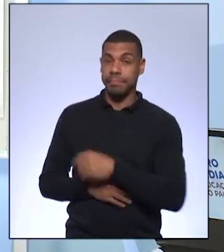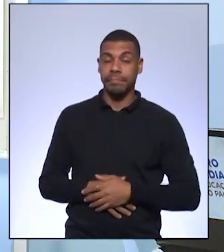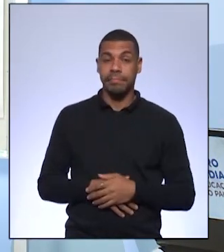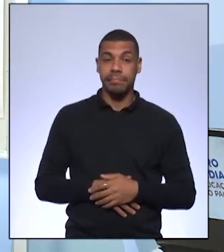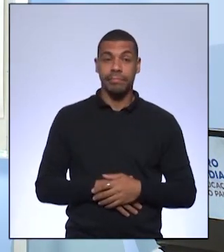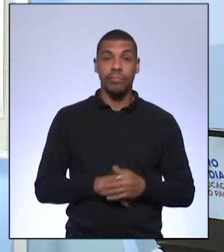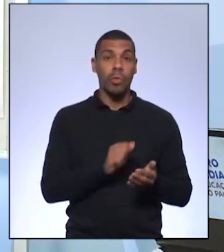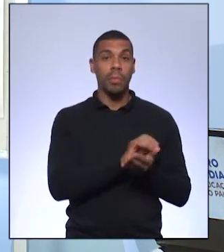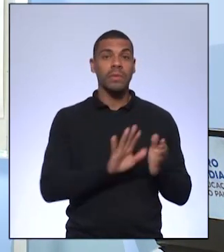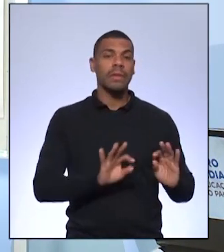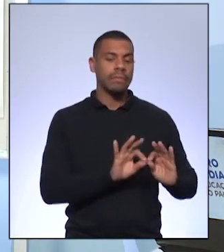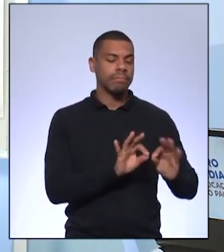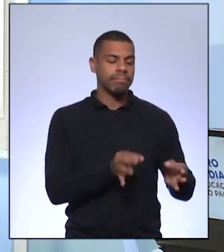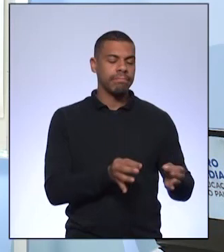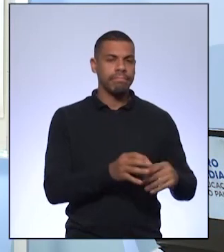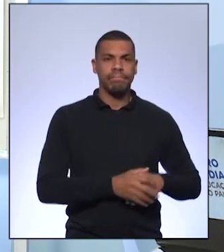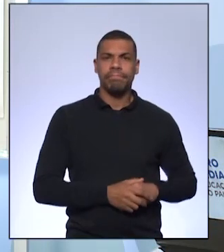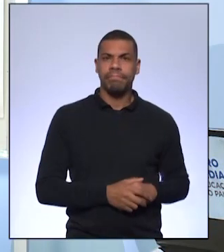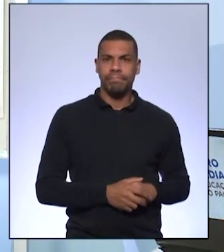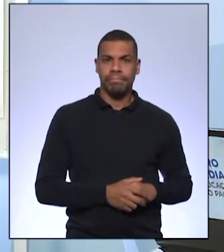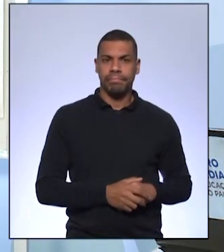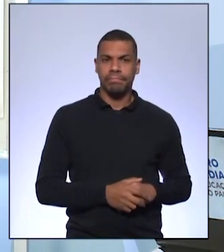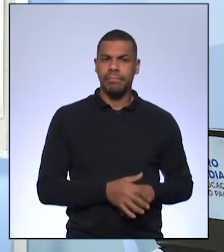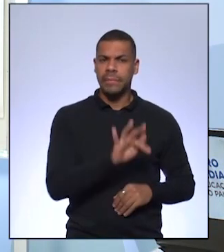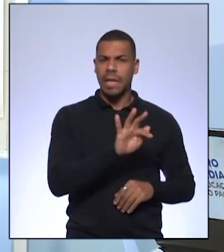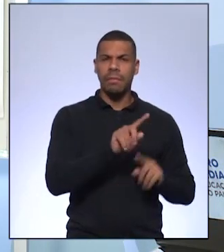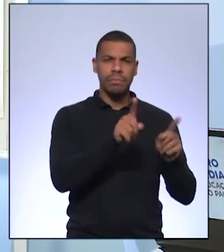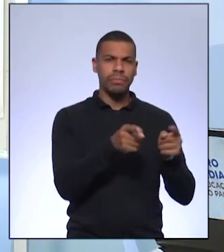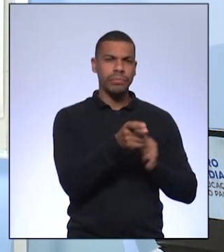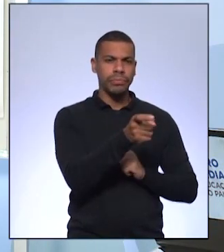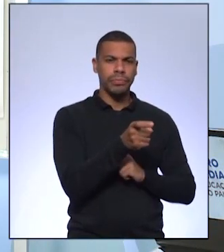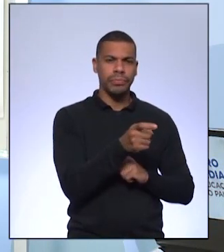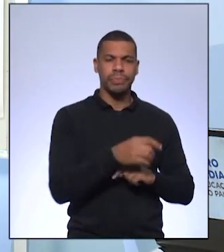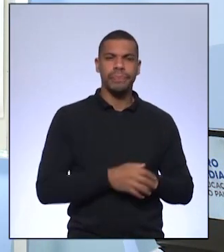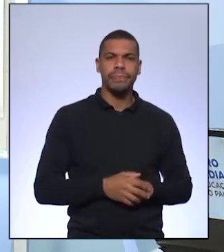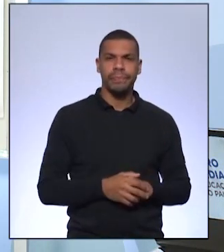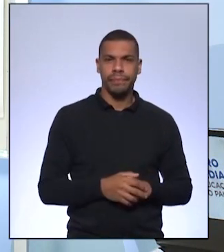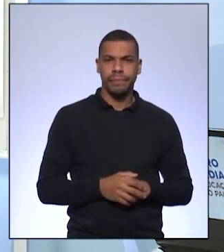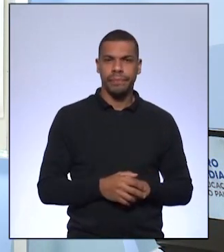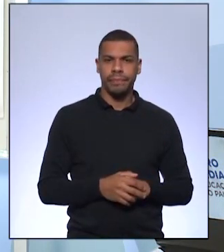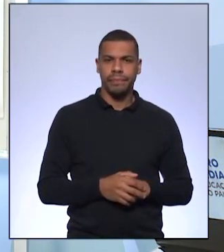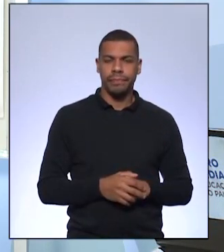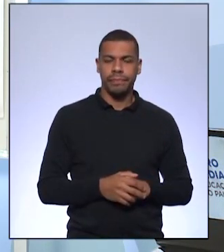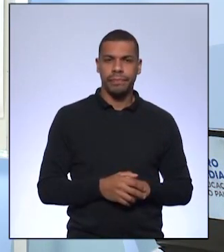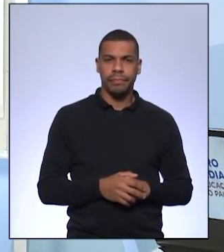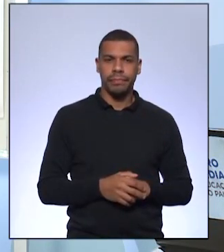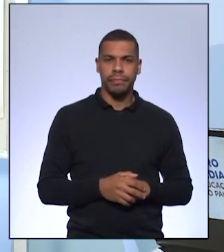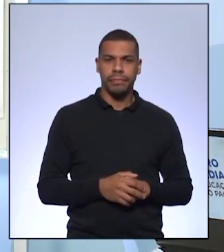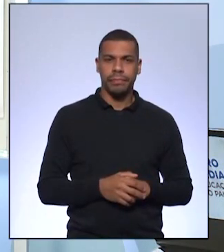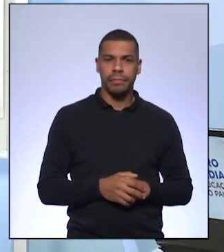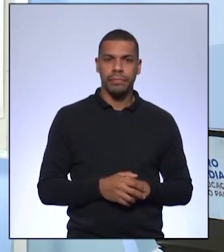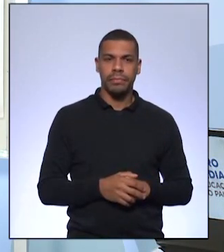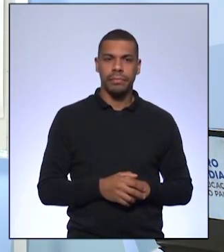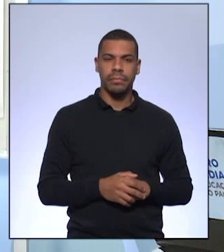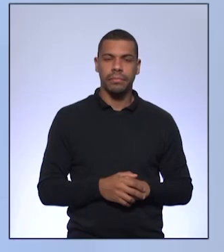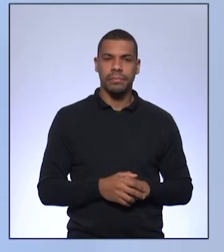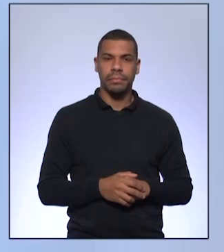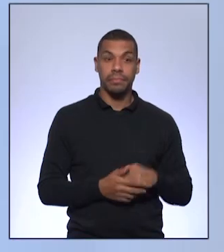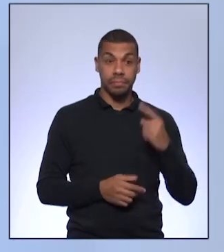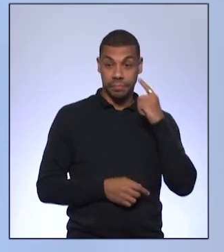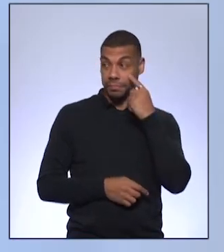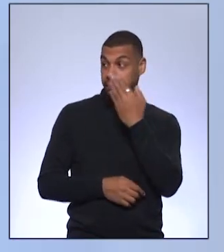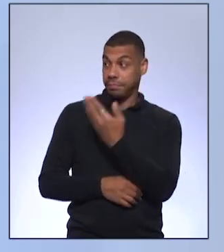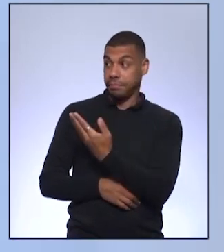simples aqui. A gente tem a função, e aqui nós chamamos a função de f. f de x, olha lá, a relação